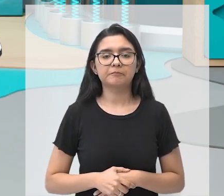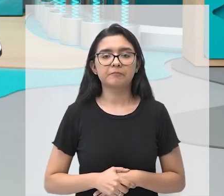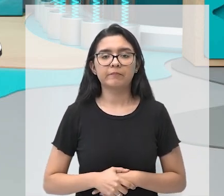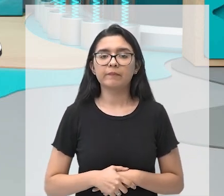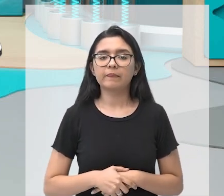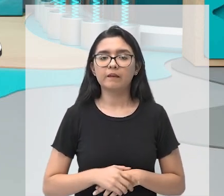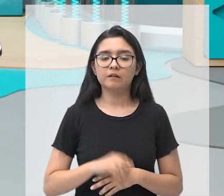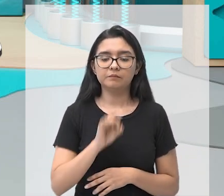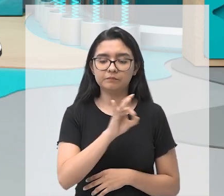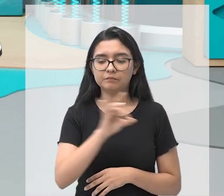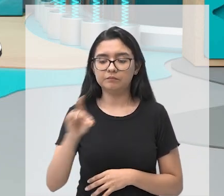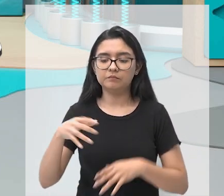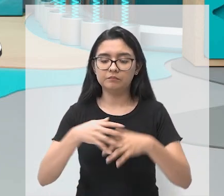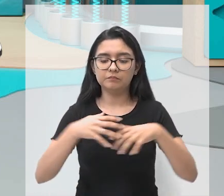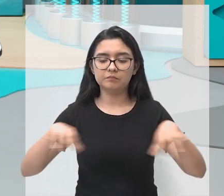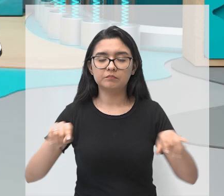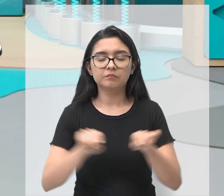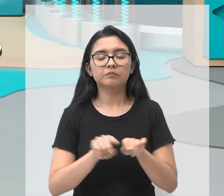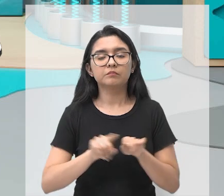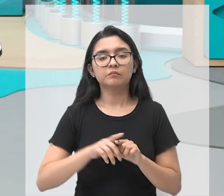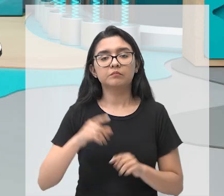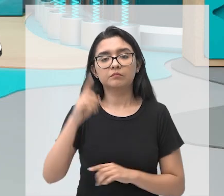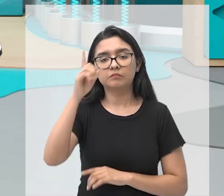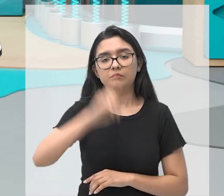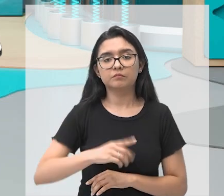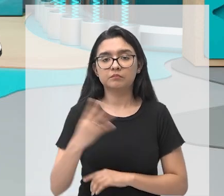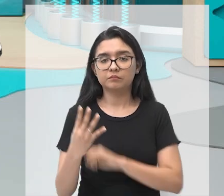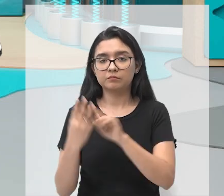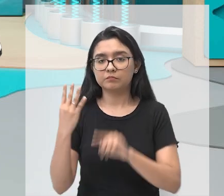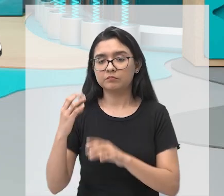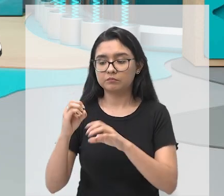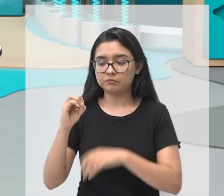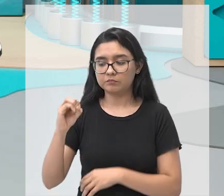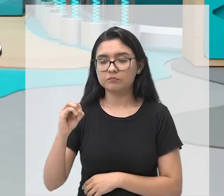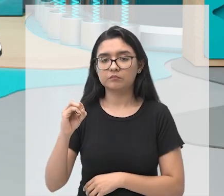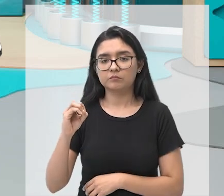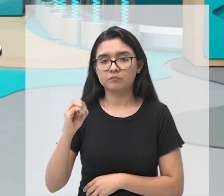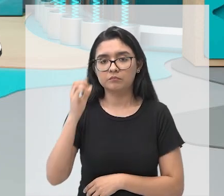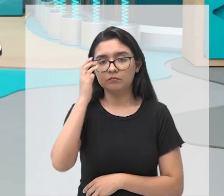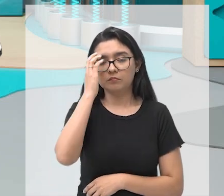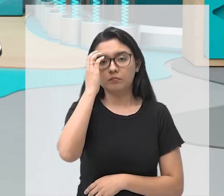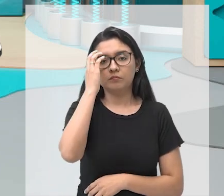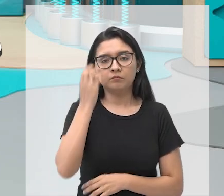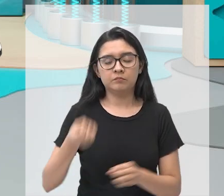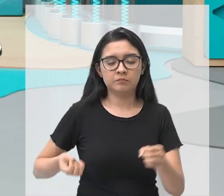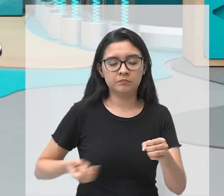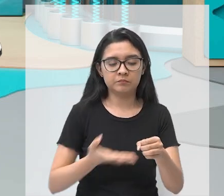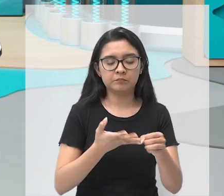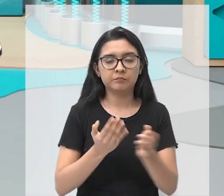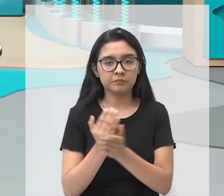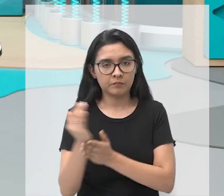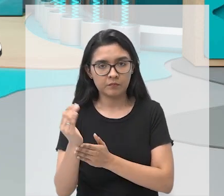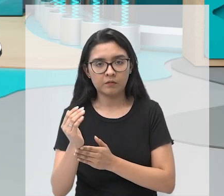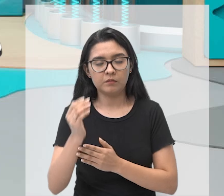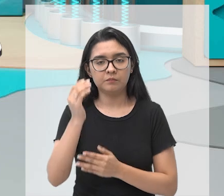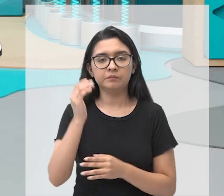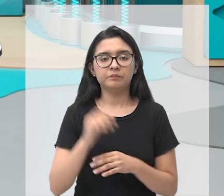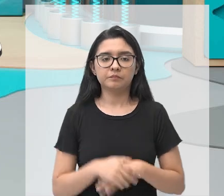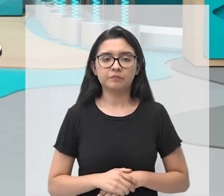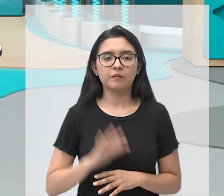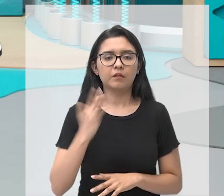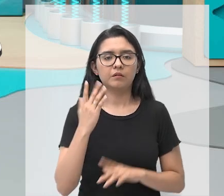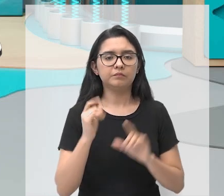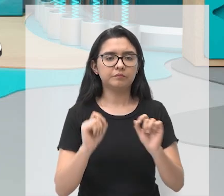onde cada jogador ou equipe tem direito a 4 bochas por partida, perfeito? O início da partida ele vai acontecer, ele vai